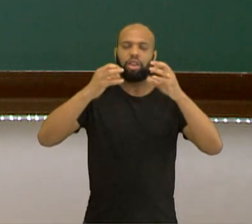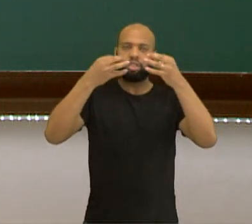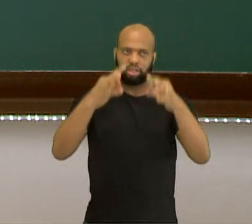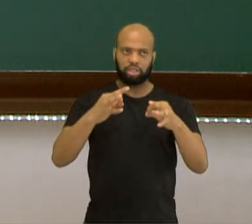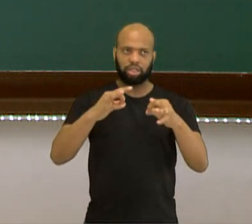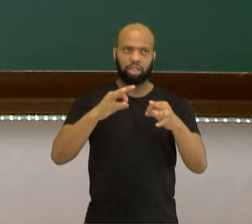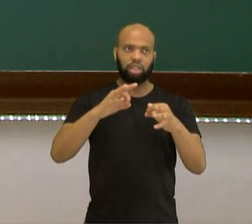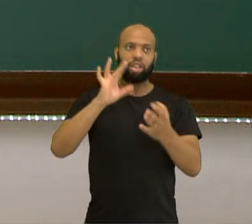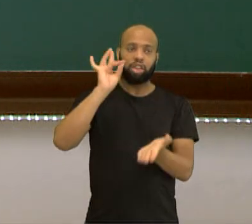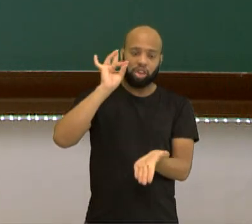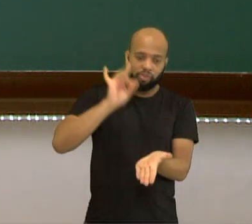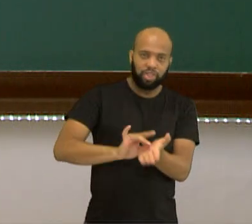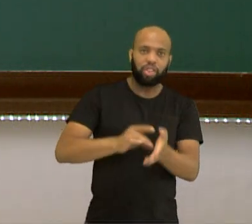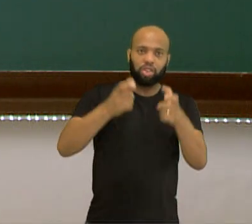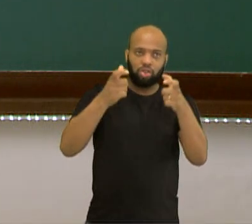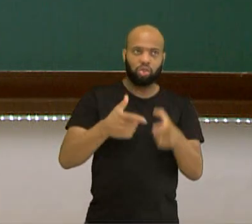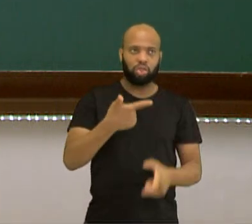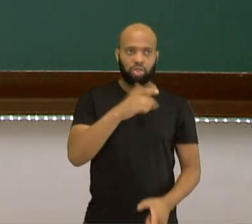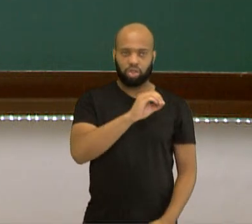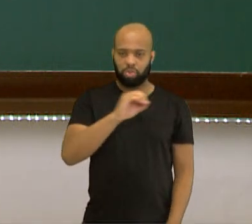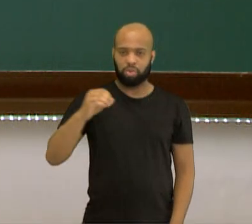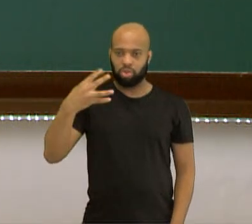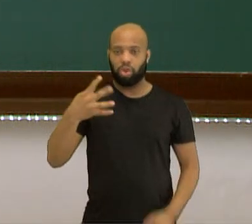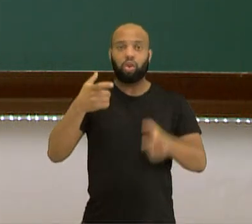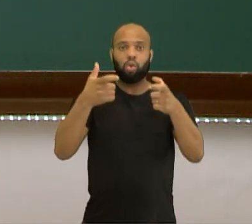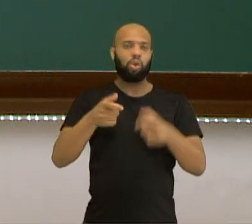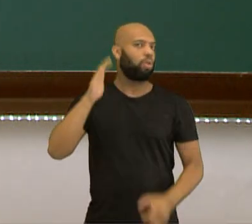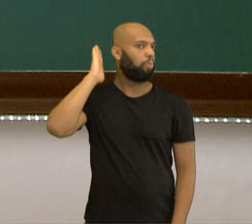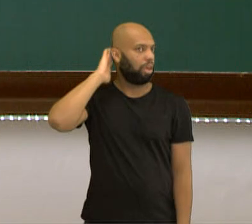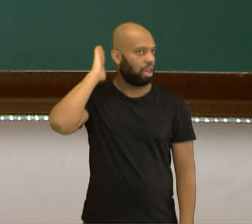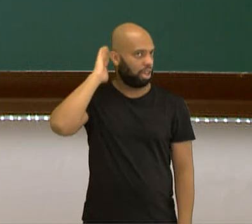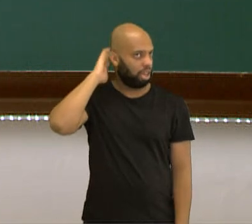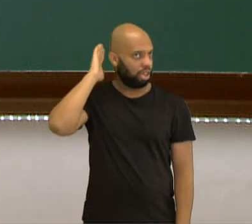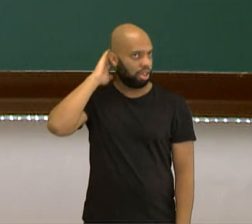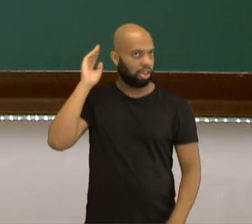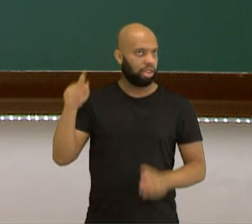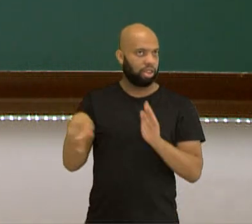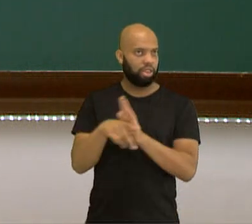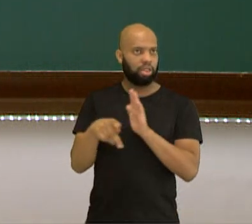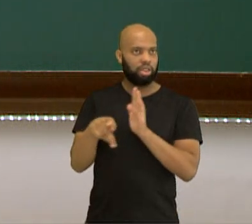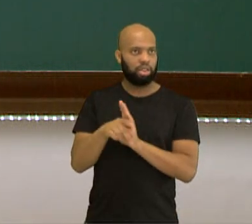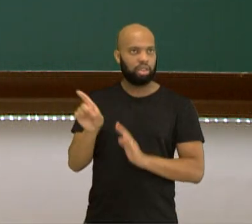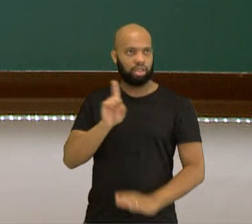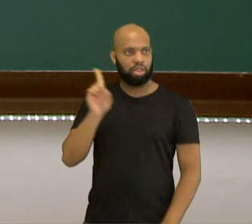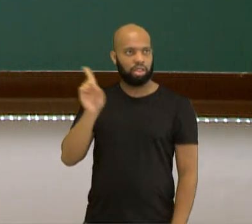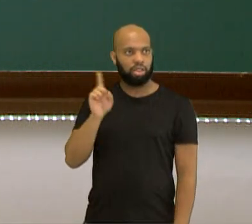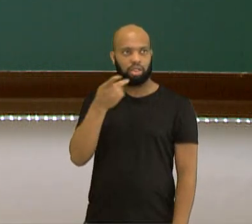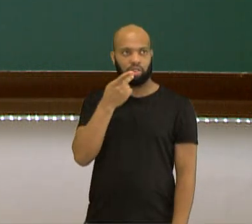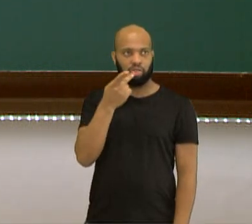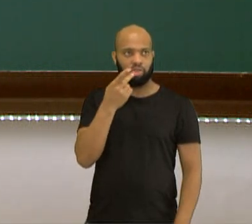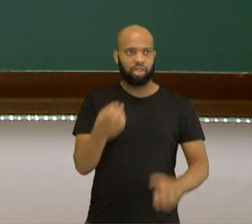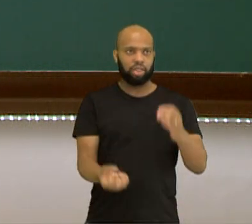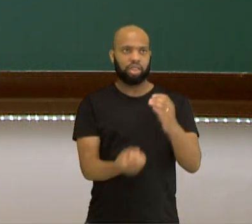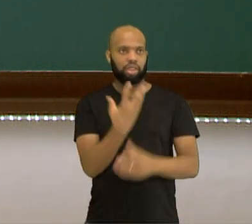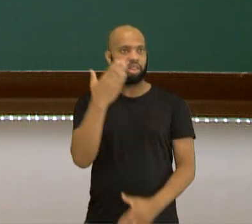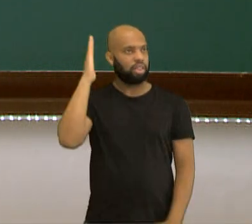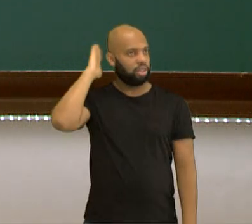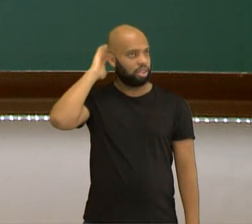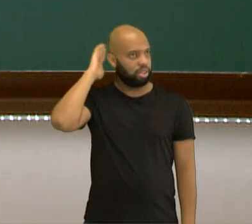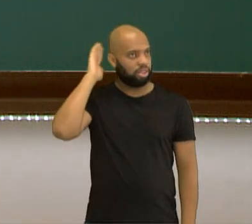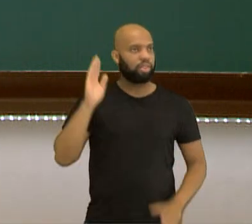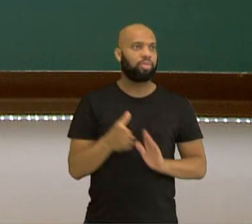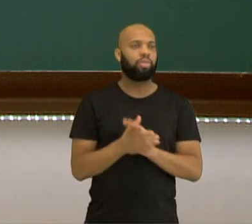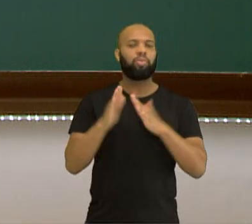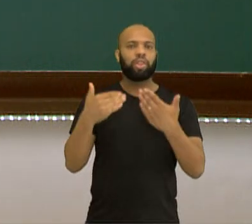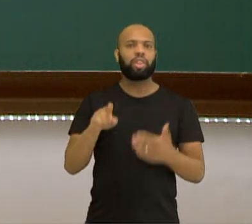Oficial em 2004 em Belém. Então, ele é um esporte, né, que veio lá ali fala esporte criado no Pará, né? E